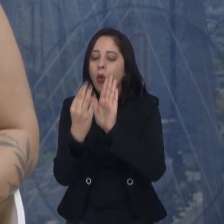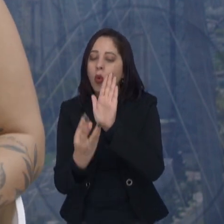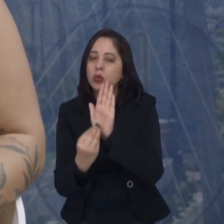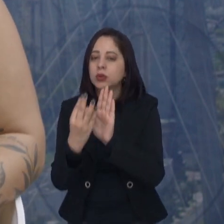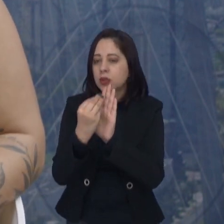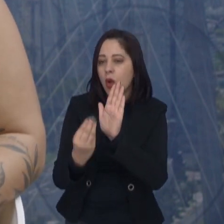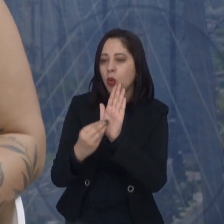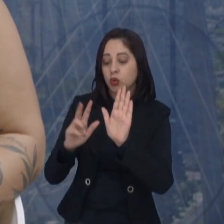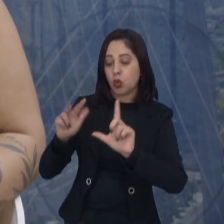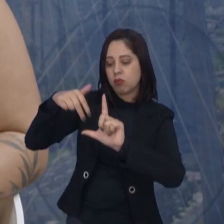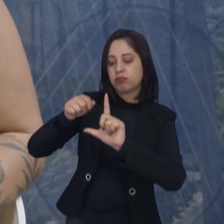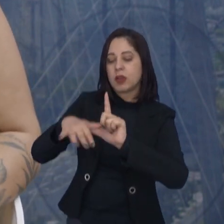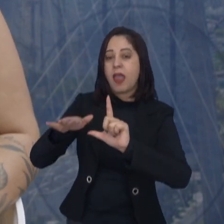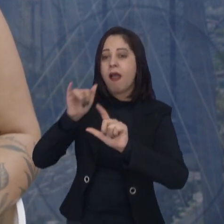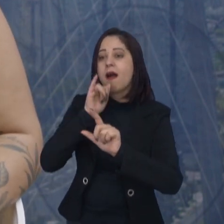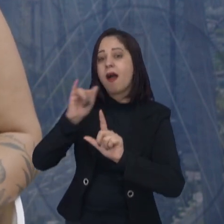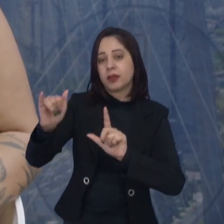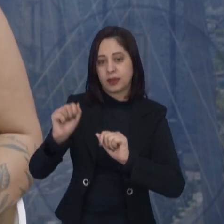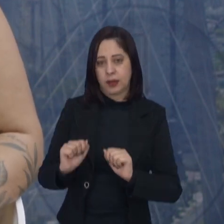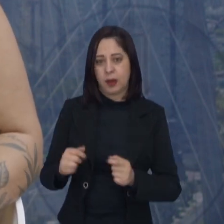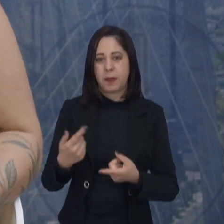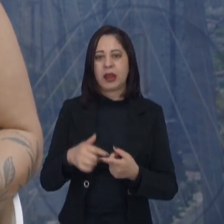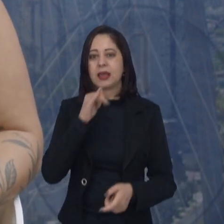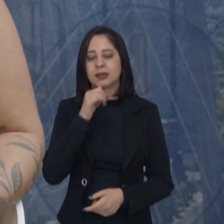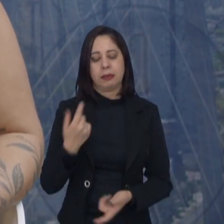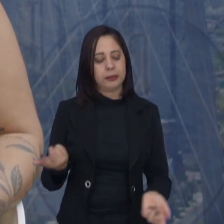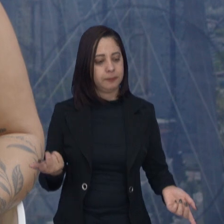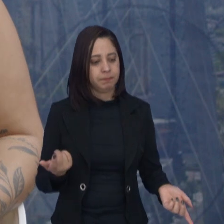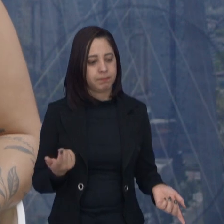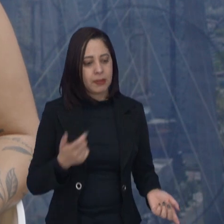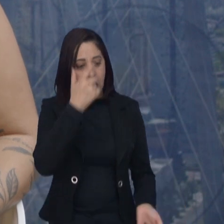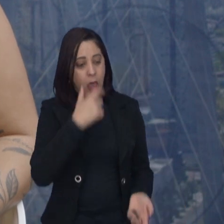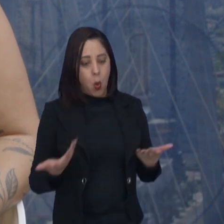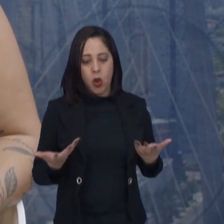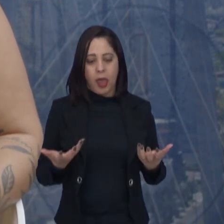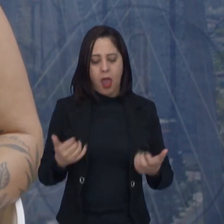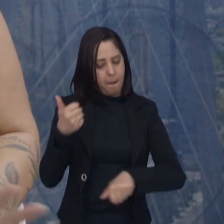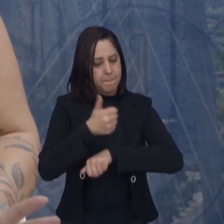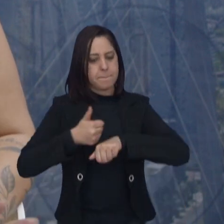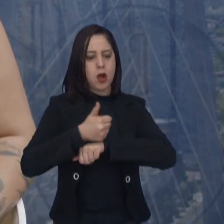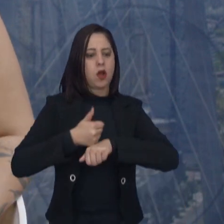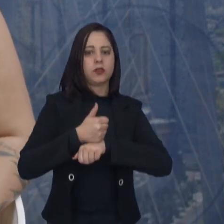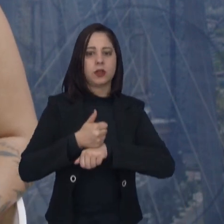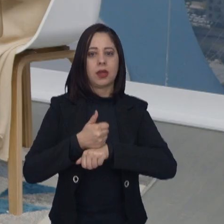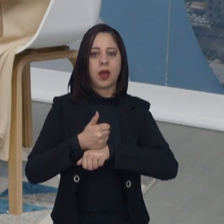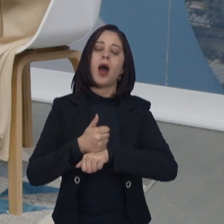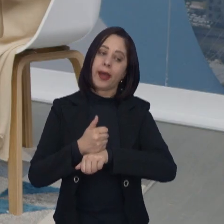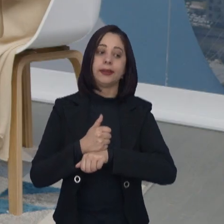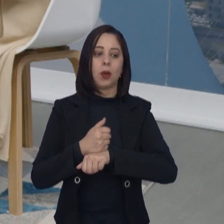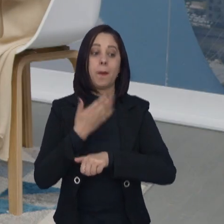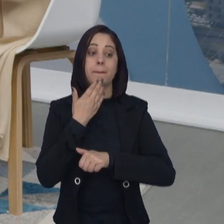vida do influenciador? Então, a gente fala que todo influenciador que olha e fala, estou a fim de profissionalizar o meu trabalho, é a hora de ir atrás de uma